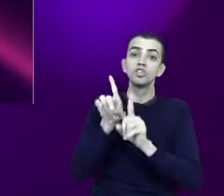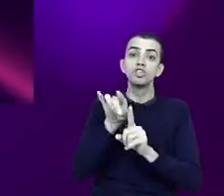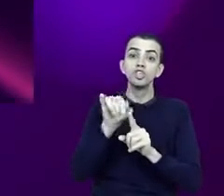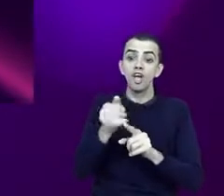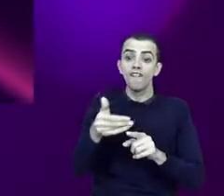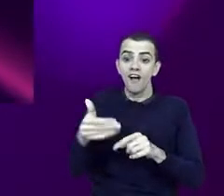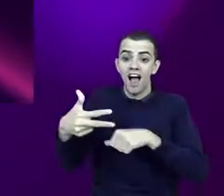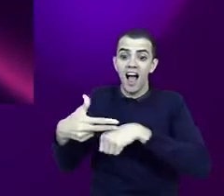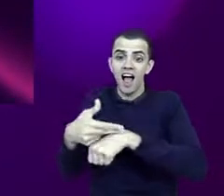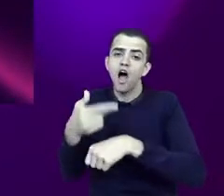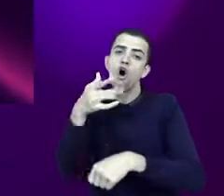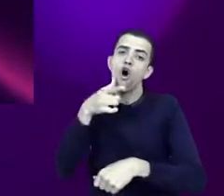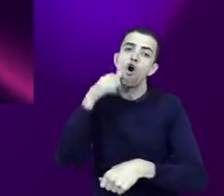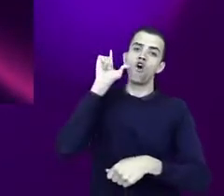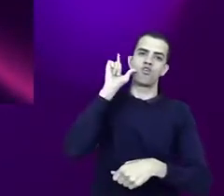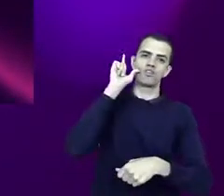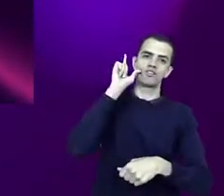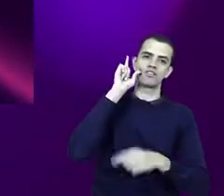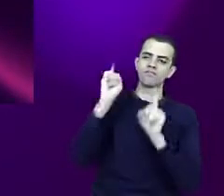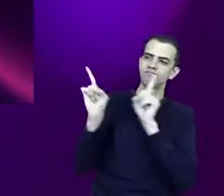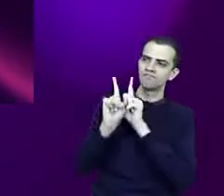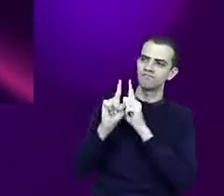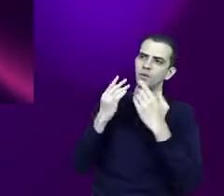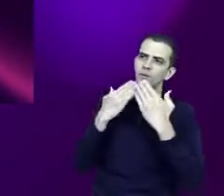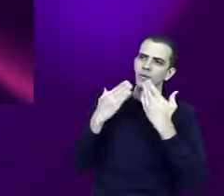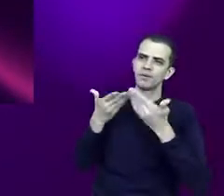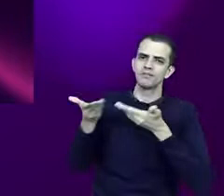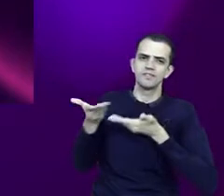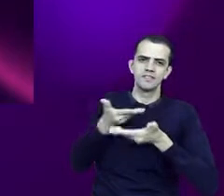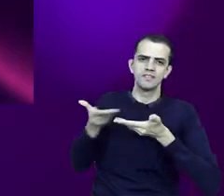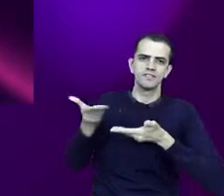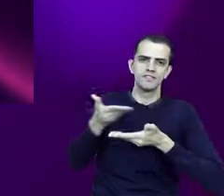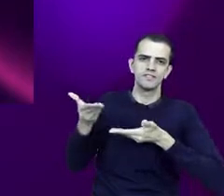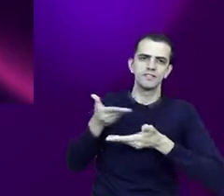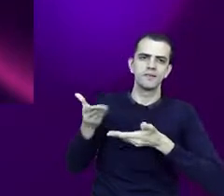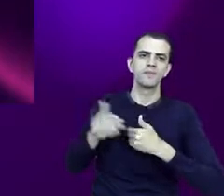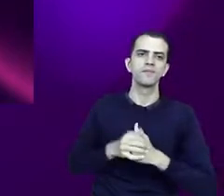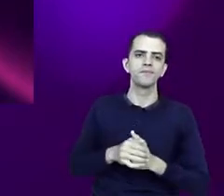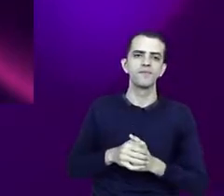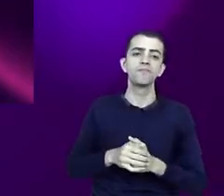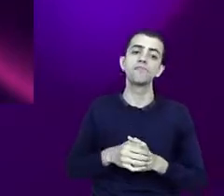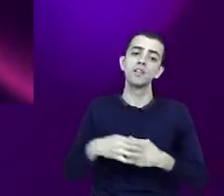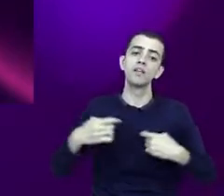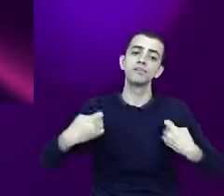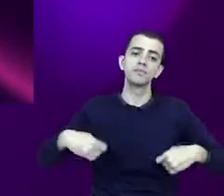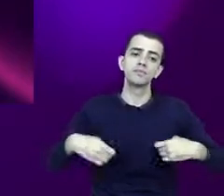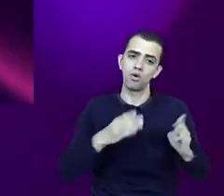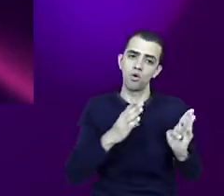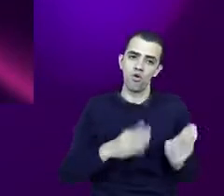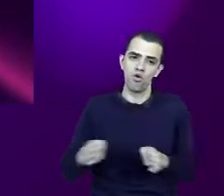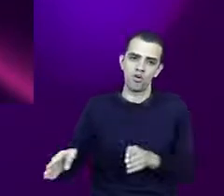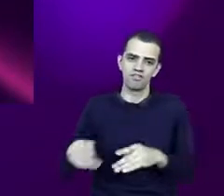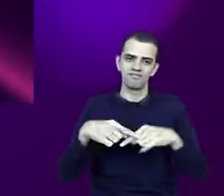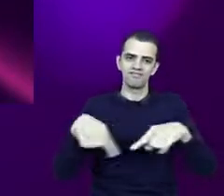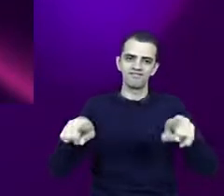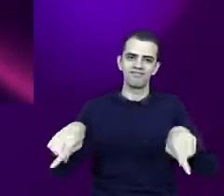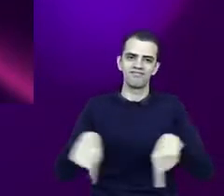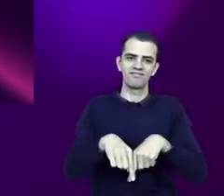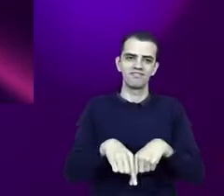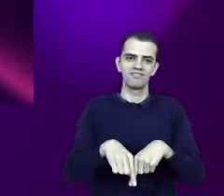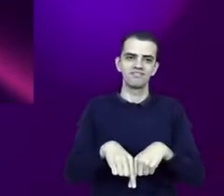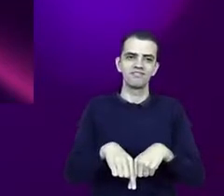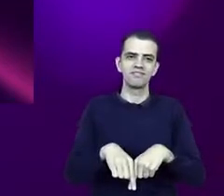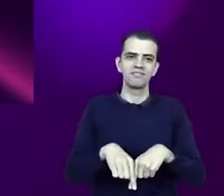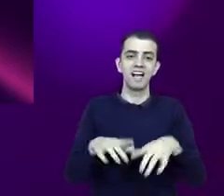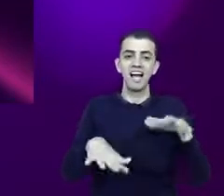anterior, discutir com ele o caso. Como já dito, a organização da sala é fundamental. As salas,